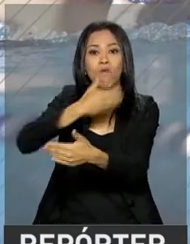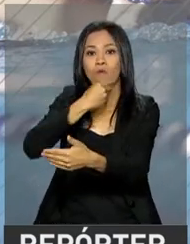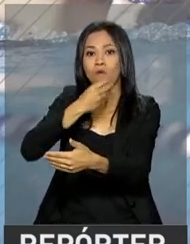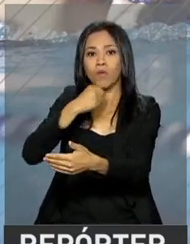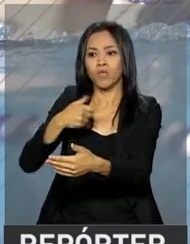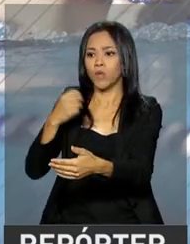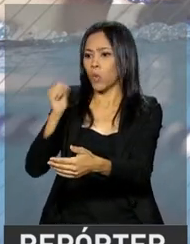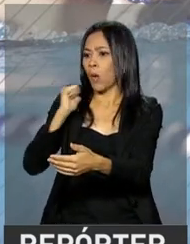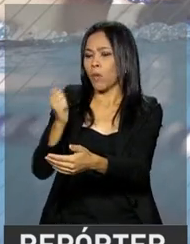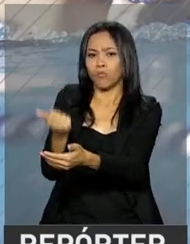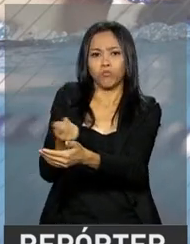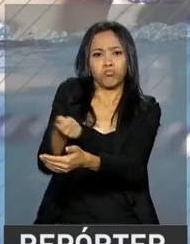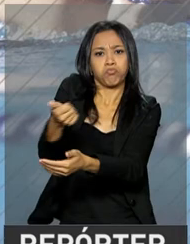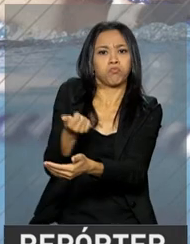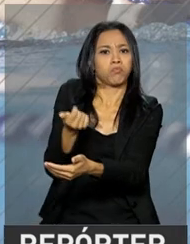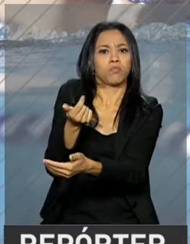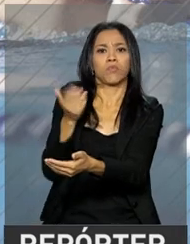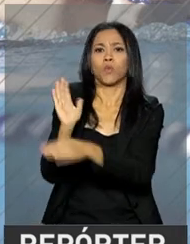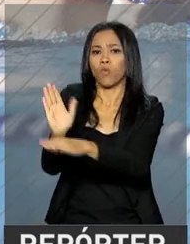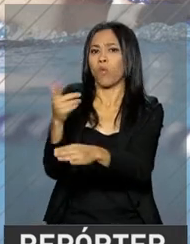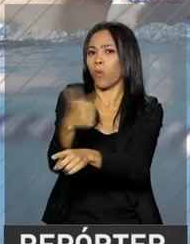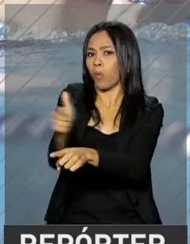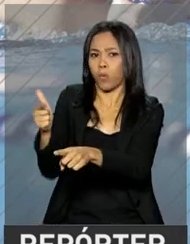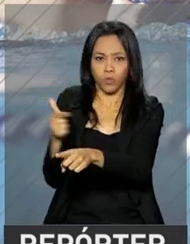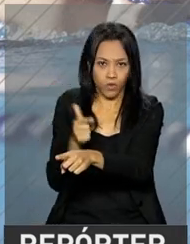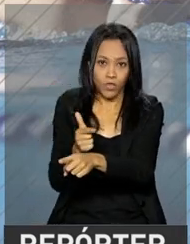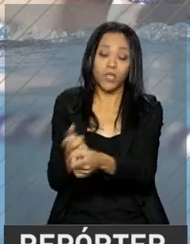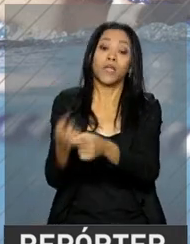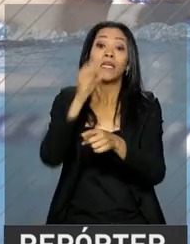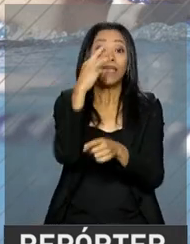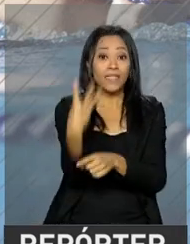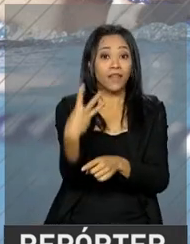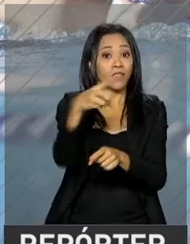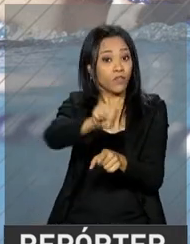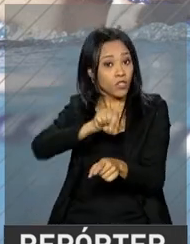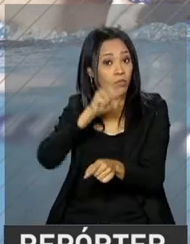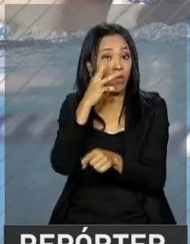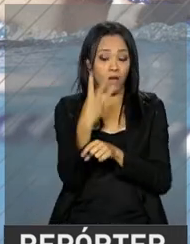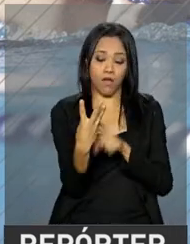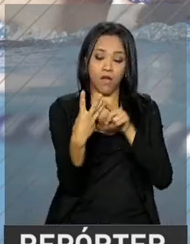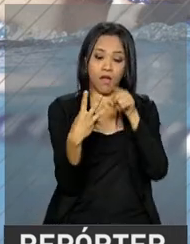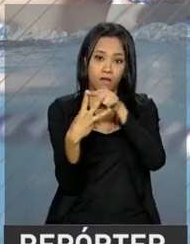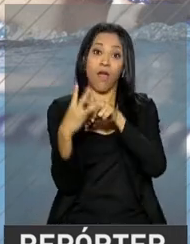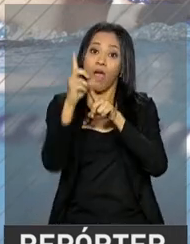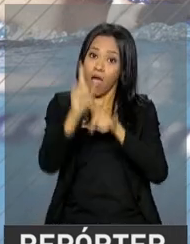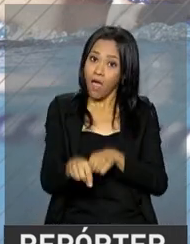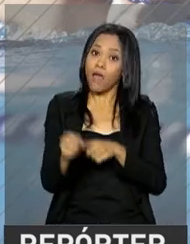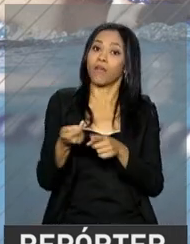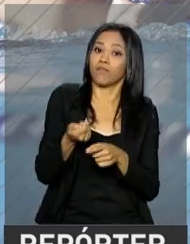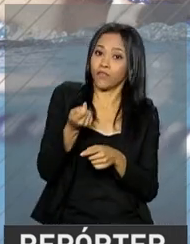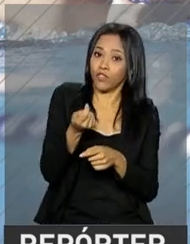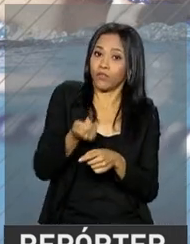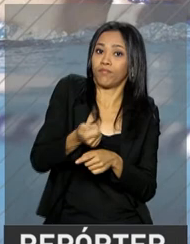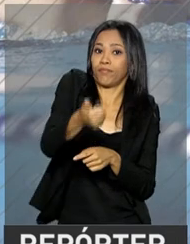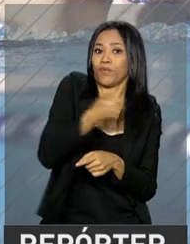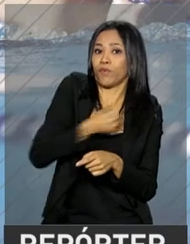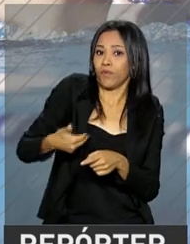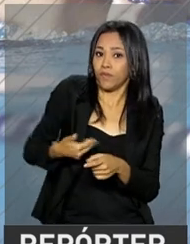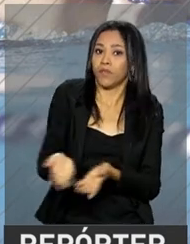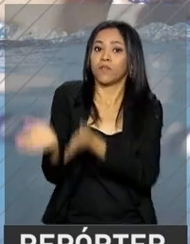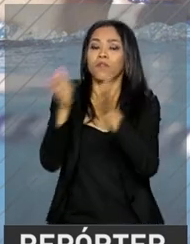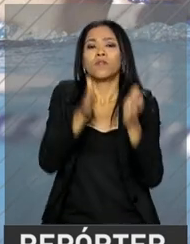bolsista e três em cada quatro atletas convocados para defender o brasil eram bolsistas já nos jogos